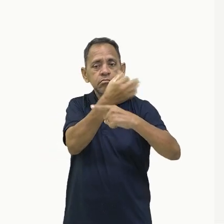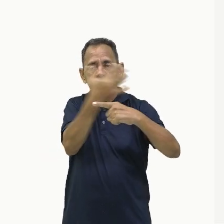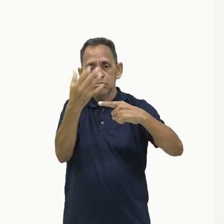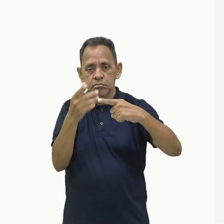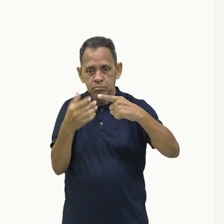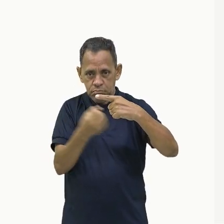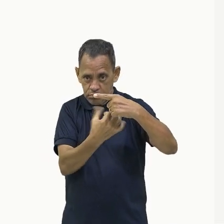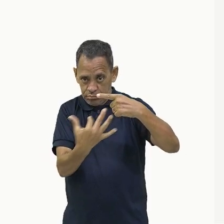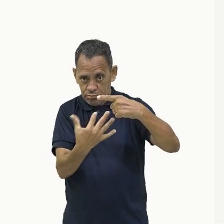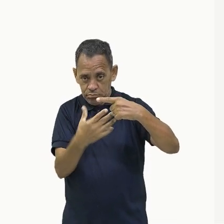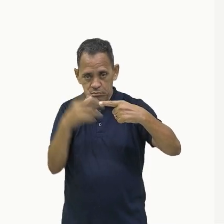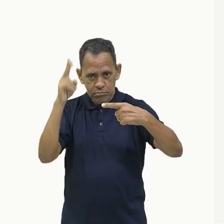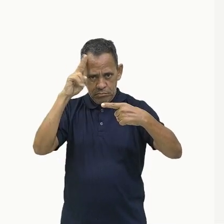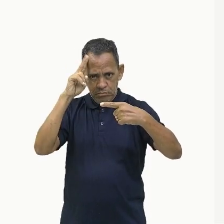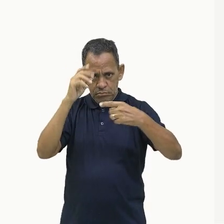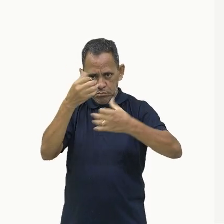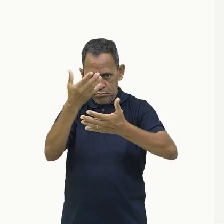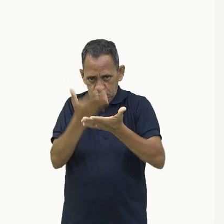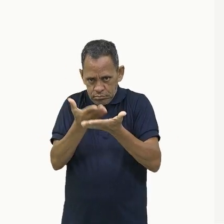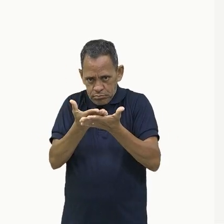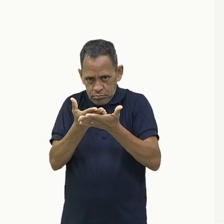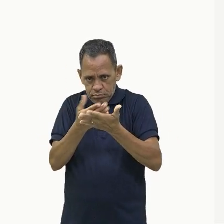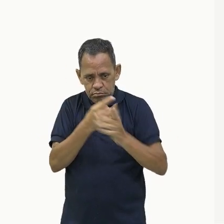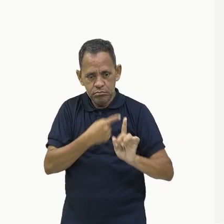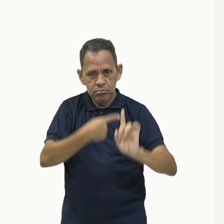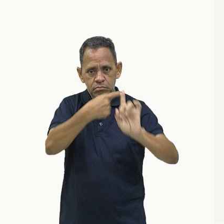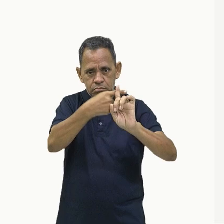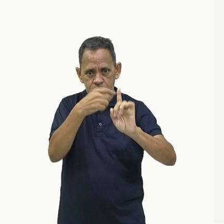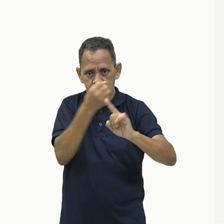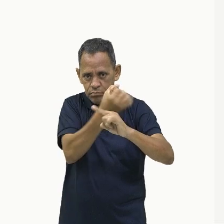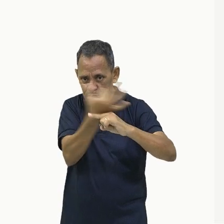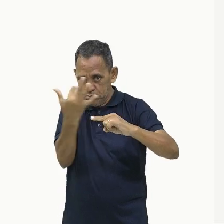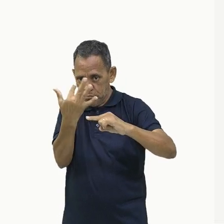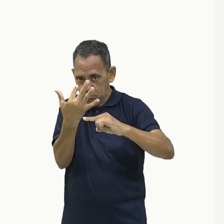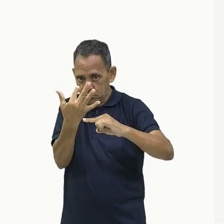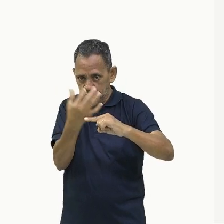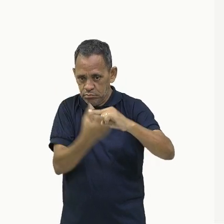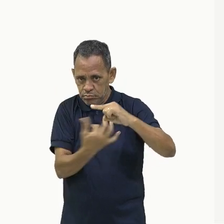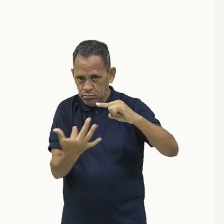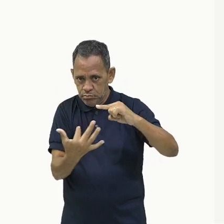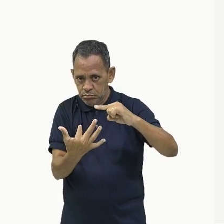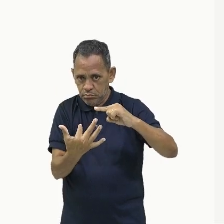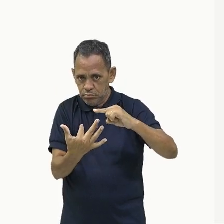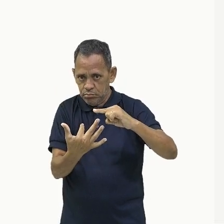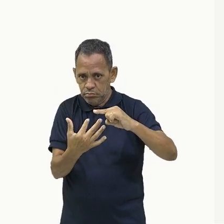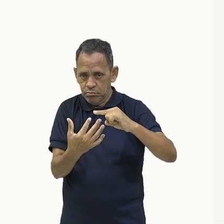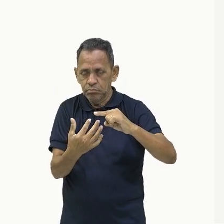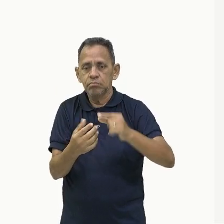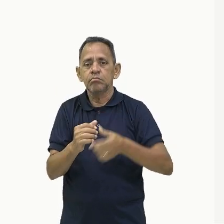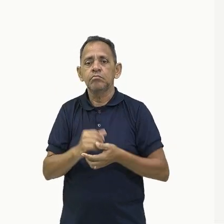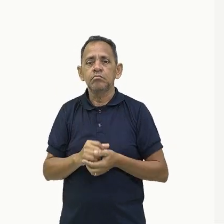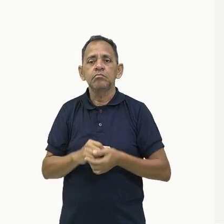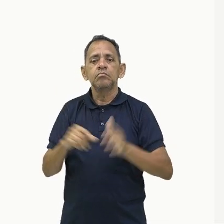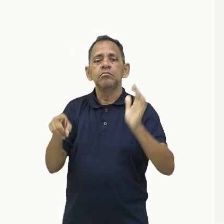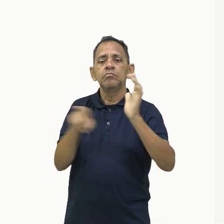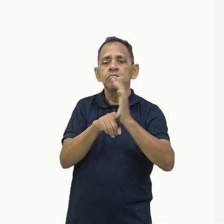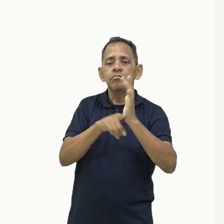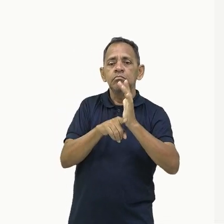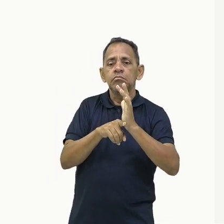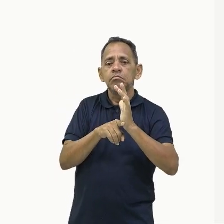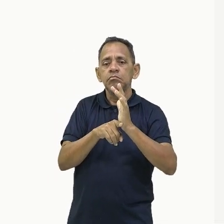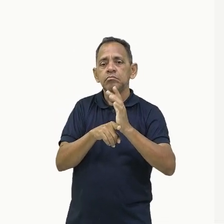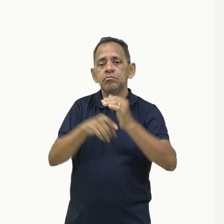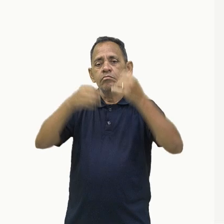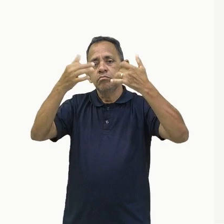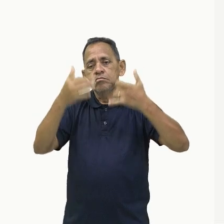nós estudamos adição de frações? E lá na adição de frações eu falava para vocês o seguinte, olha